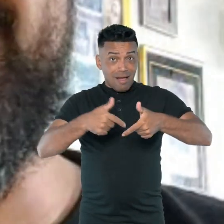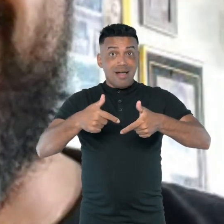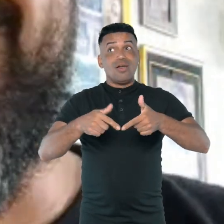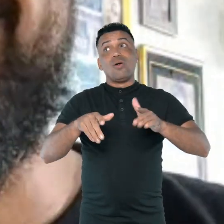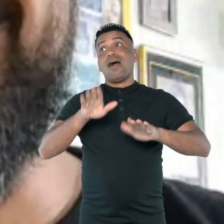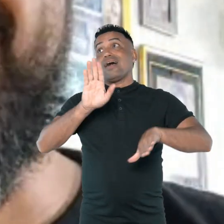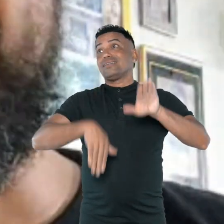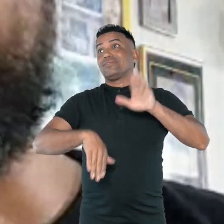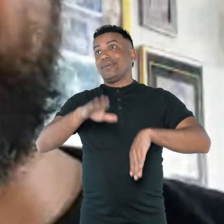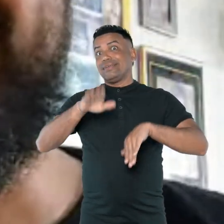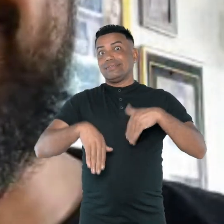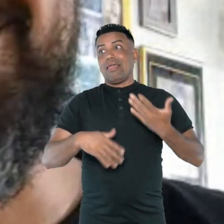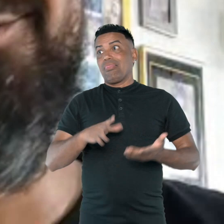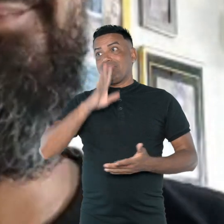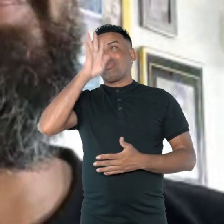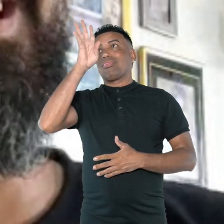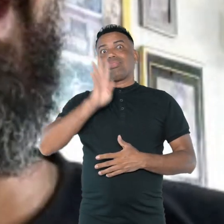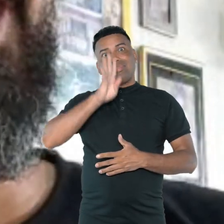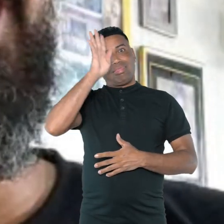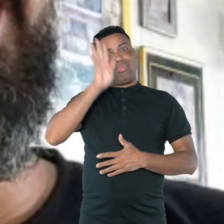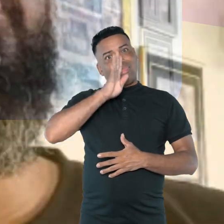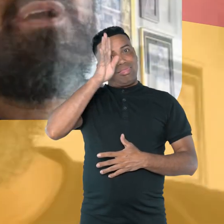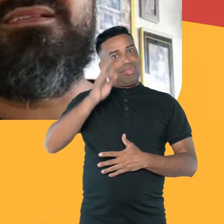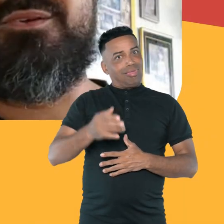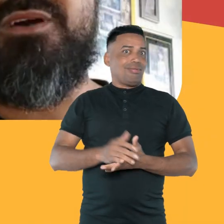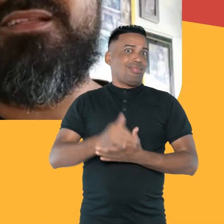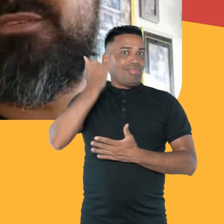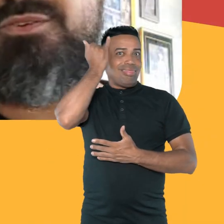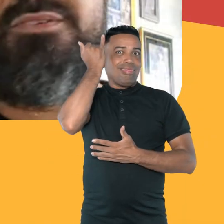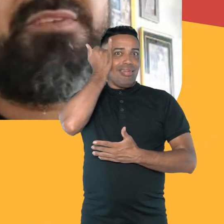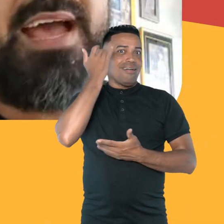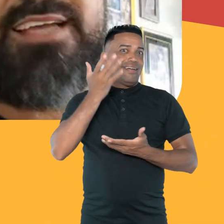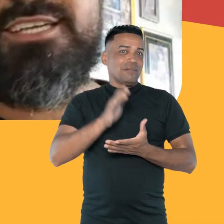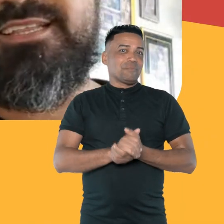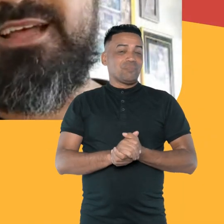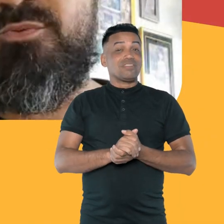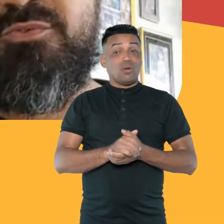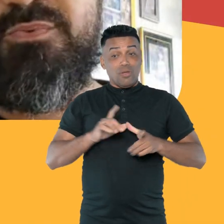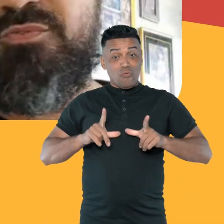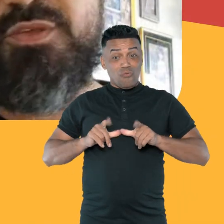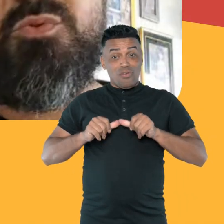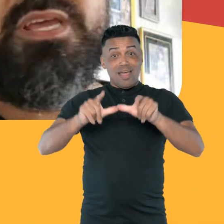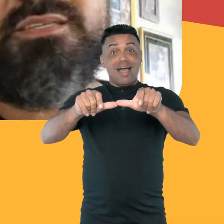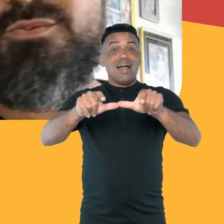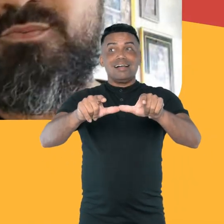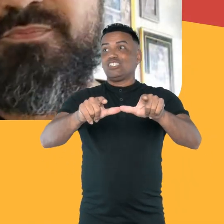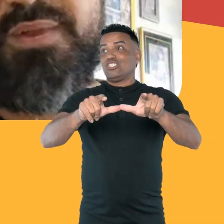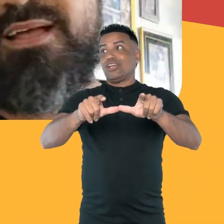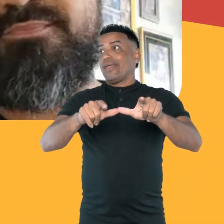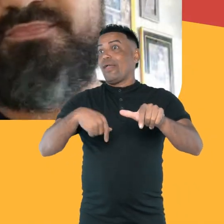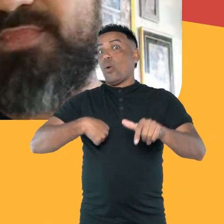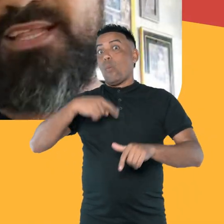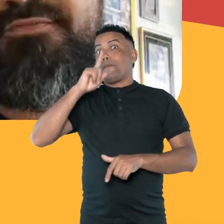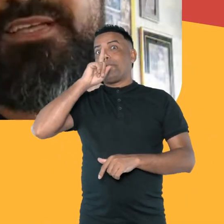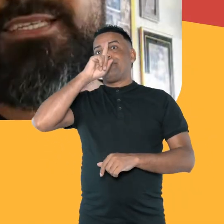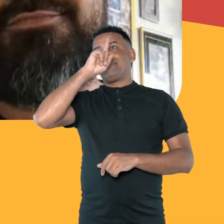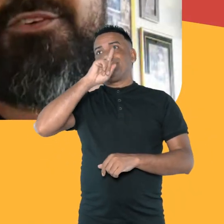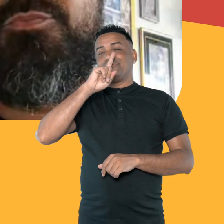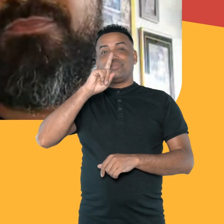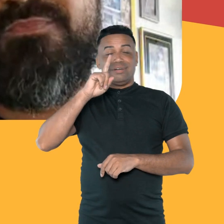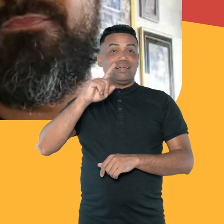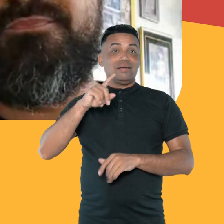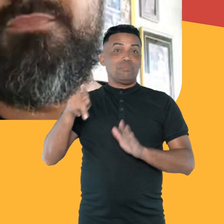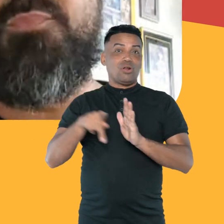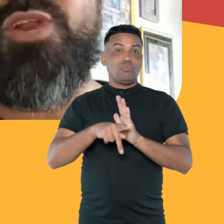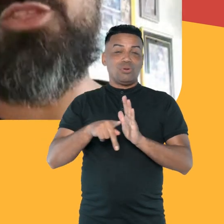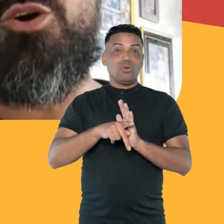alguma estupidez infantil. Quando eu estou em viagem, então, eu viro um risco na Defesa